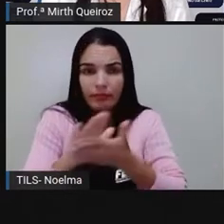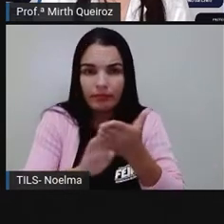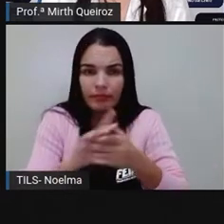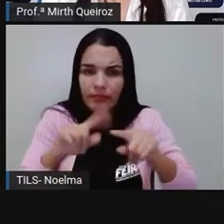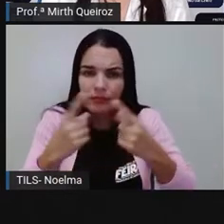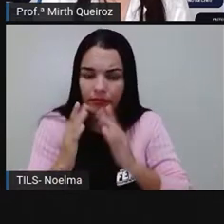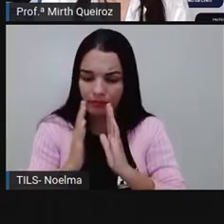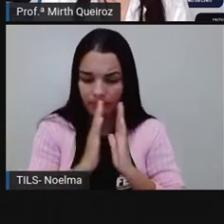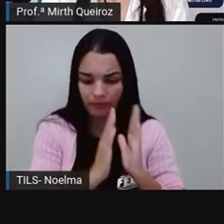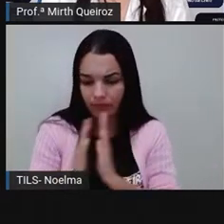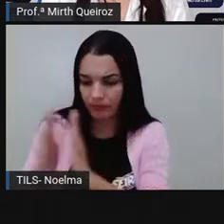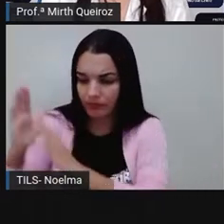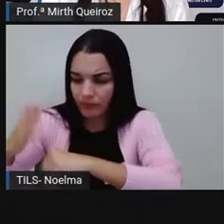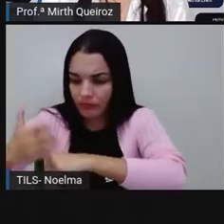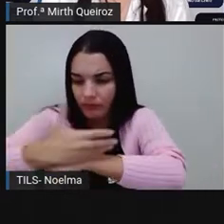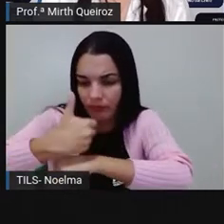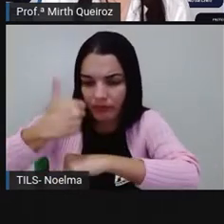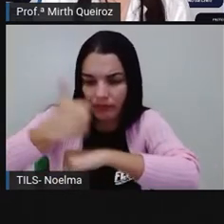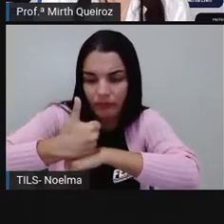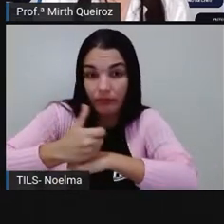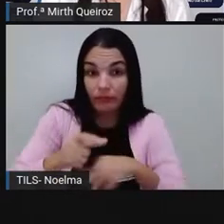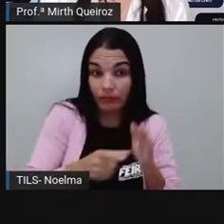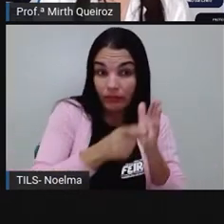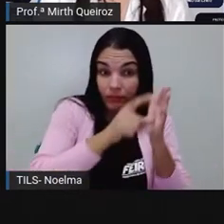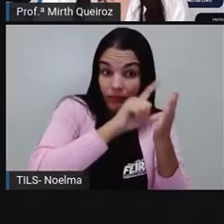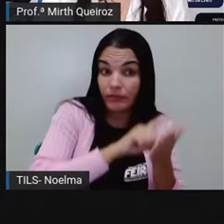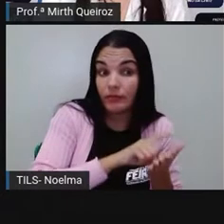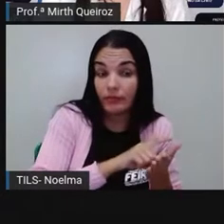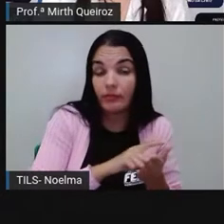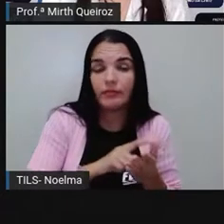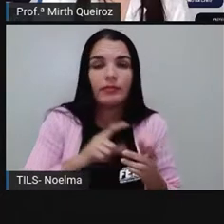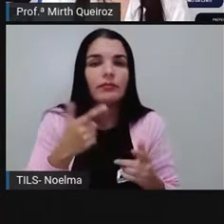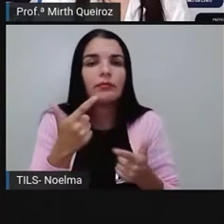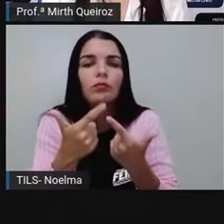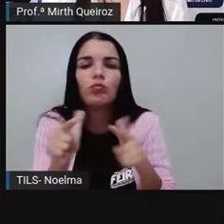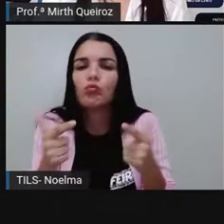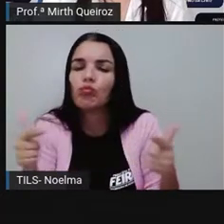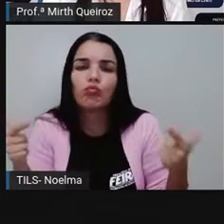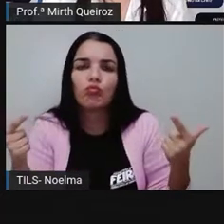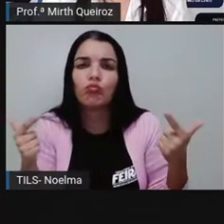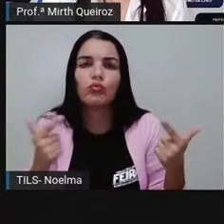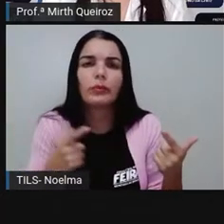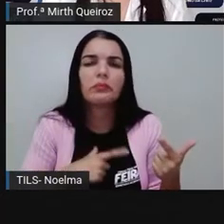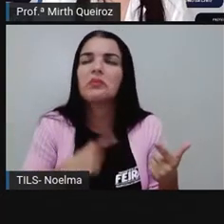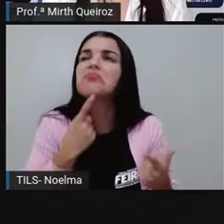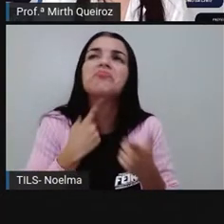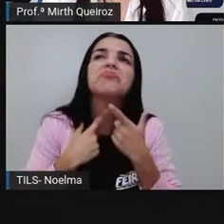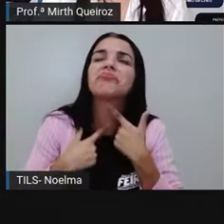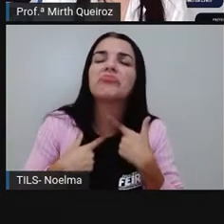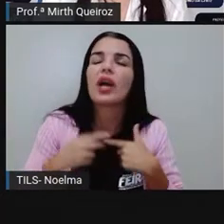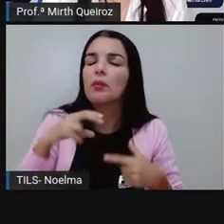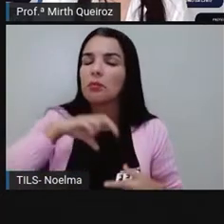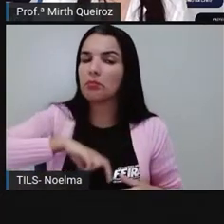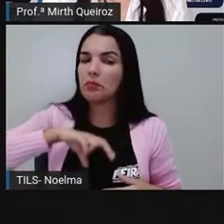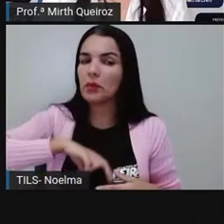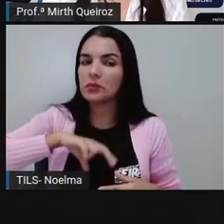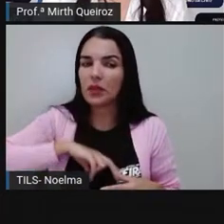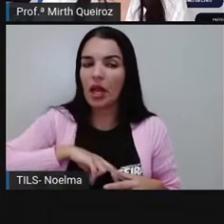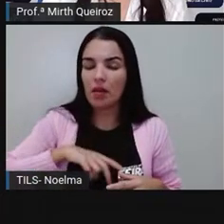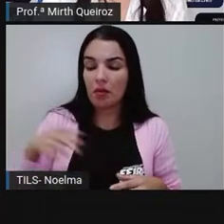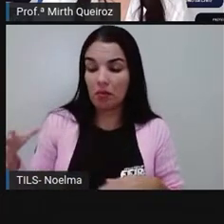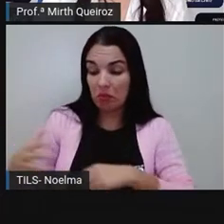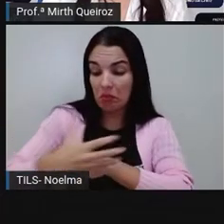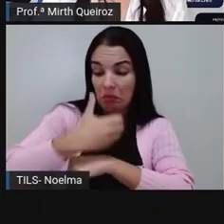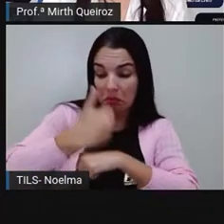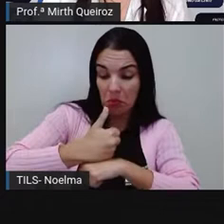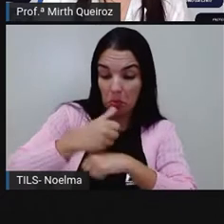período pré-colonial, durante esse período, né, não se tinha aí o interesse de Portugal em se colonizar